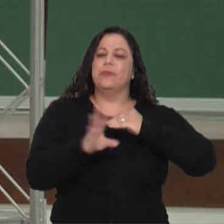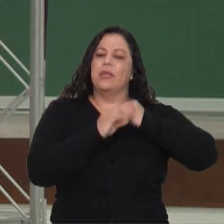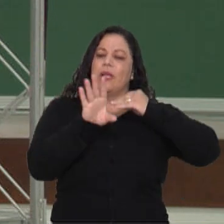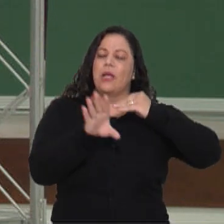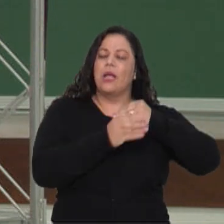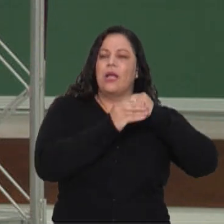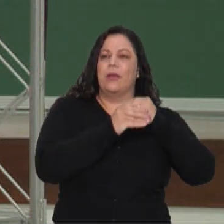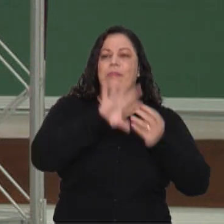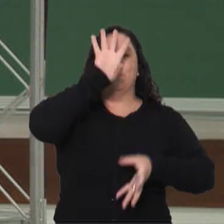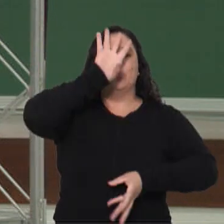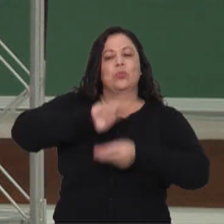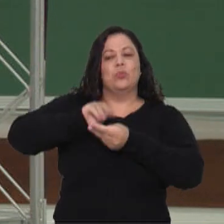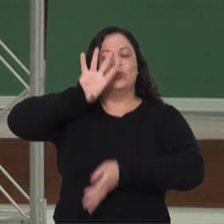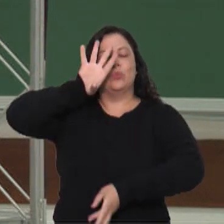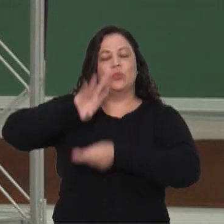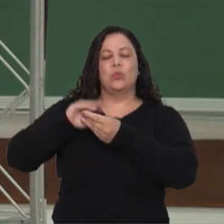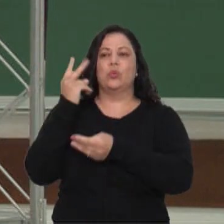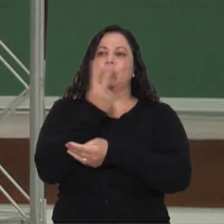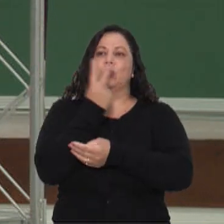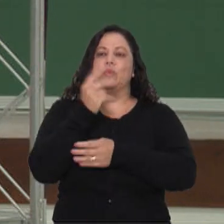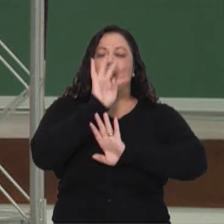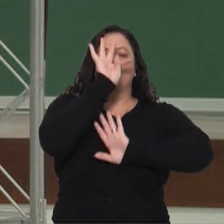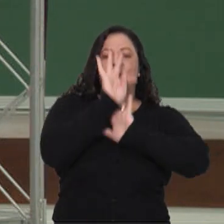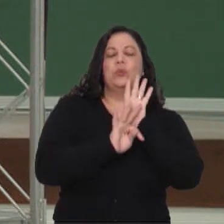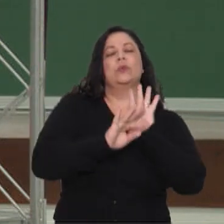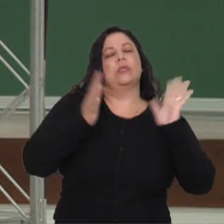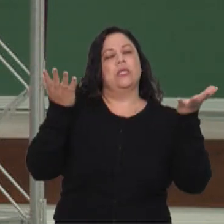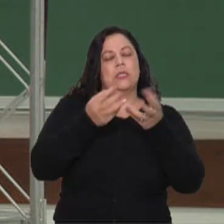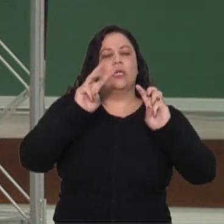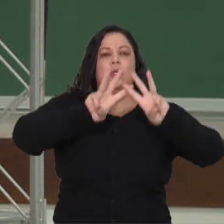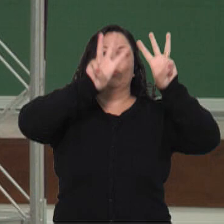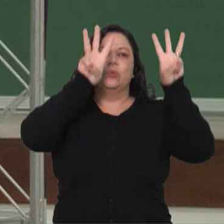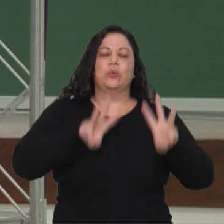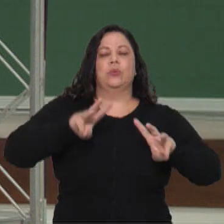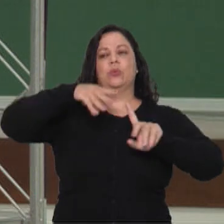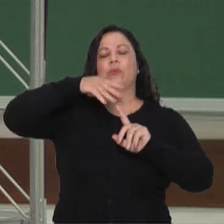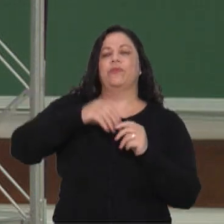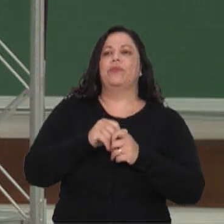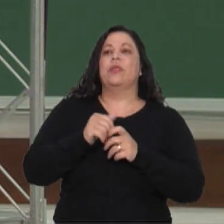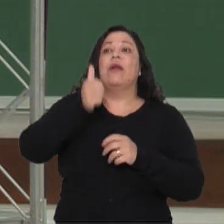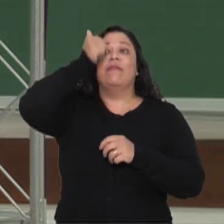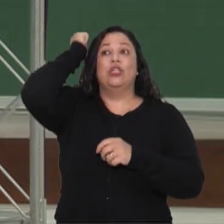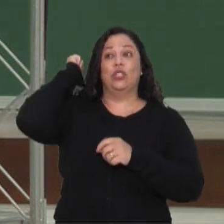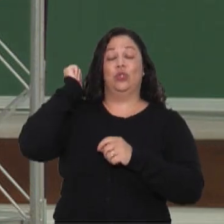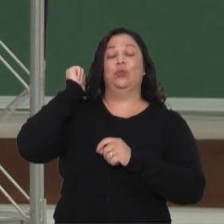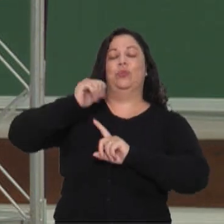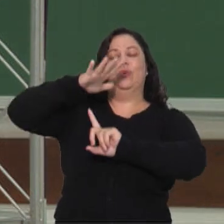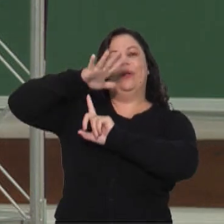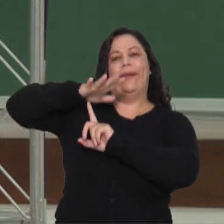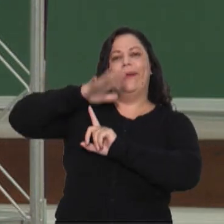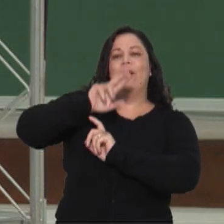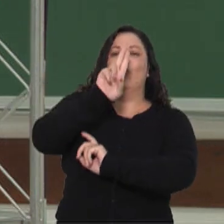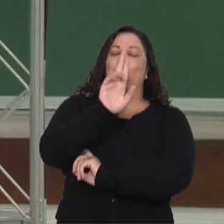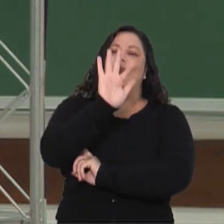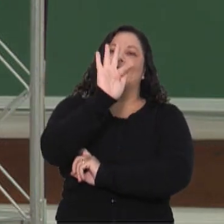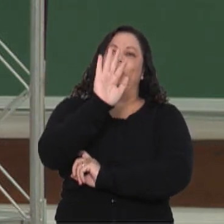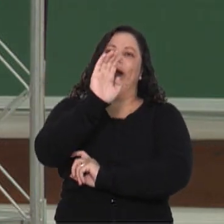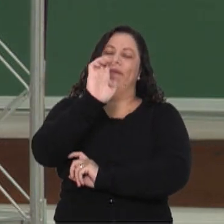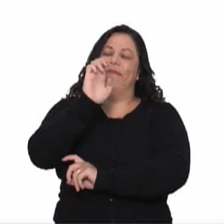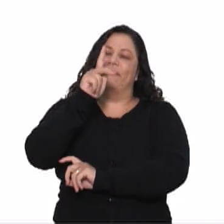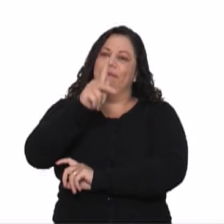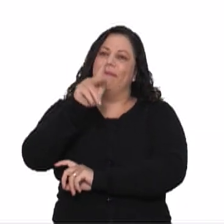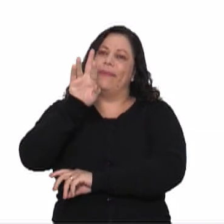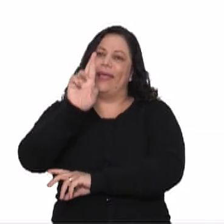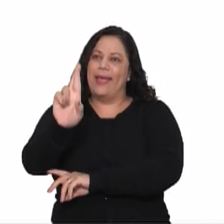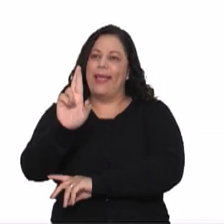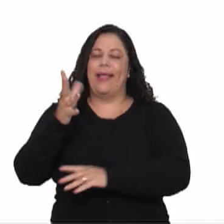dos dois textos trabalhados que vão cair no vestibular da UFPR. Na aula passada nós fizemos a revisão e